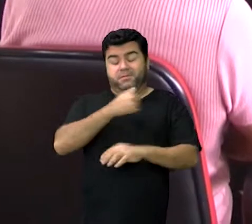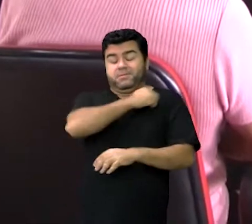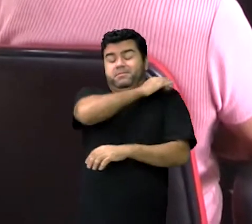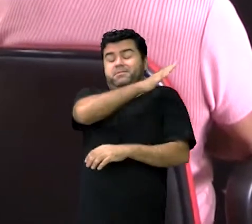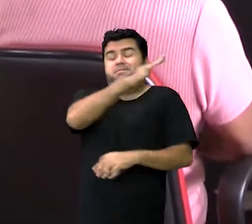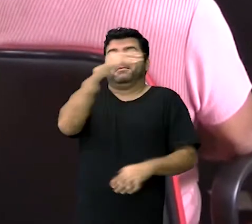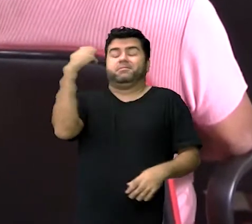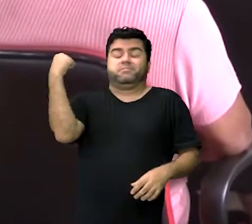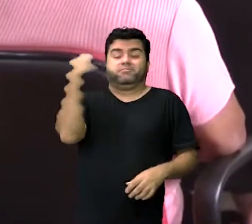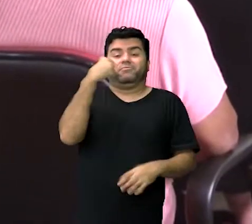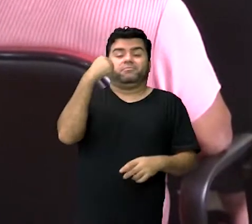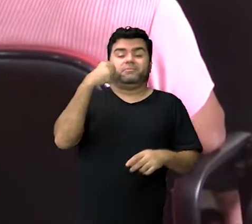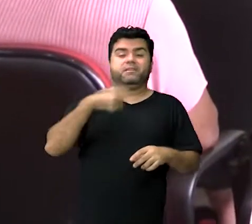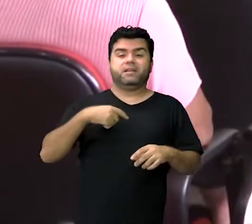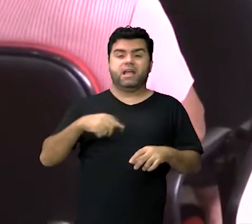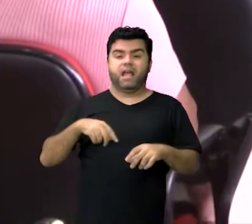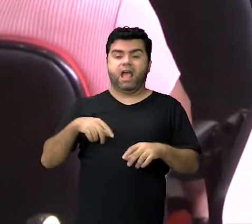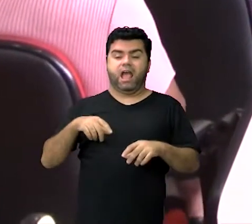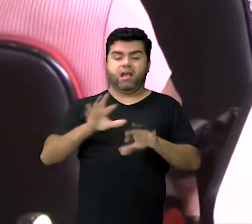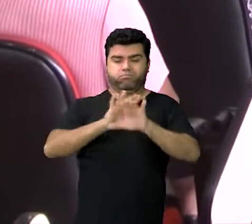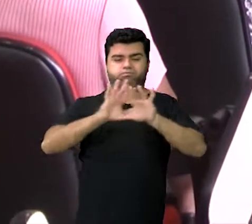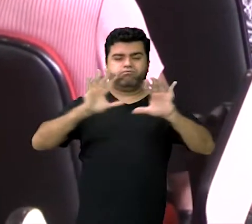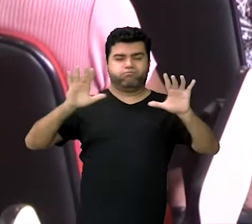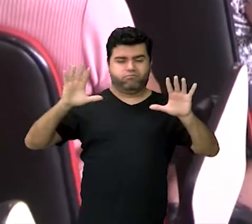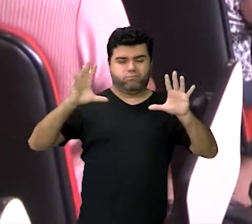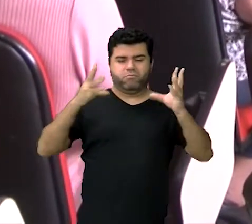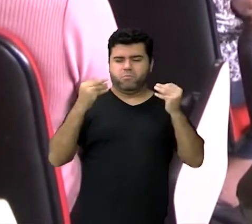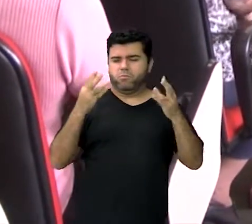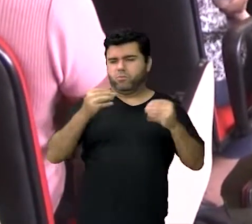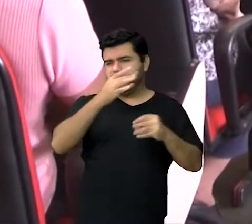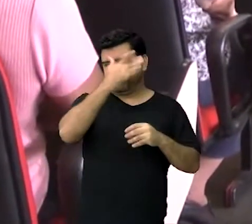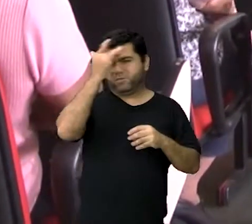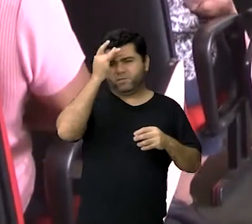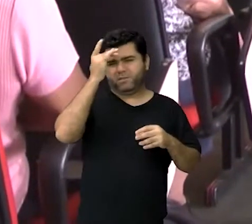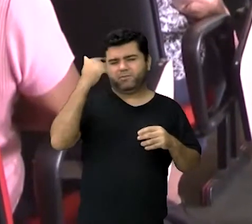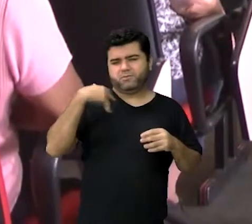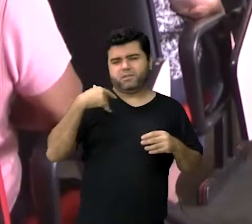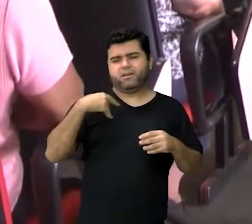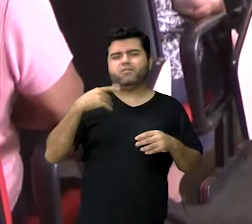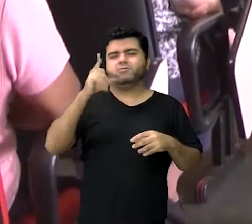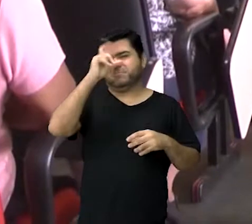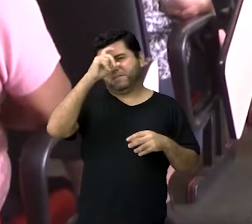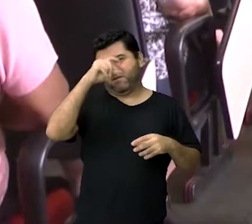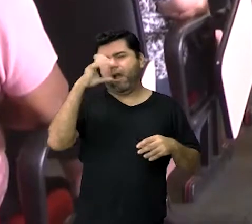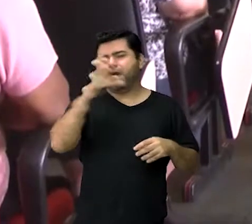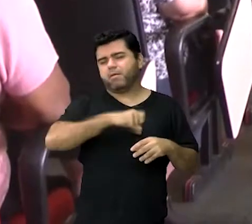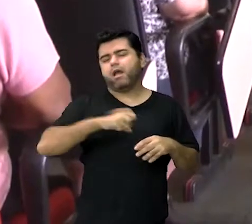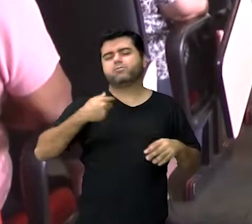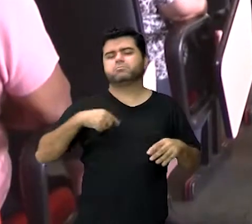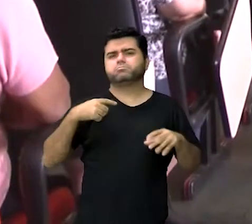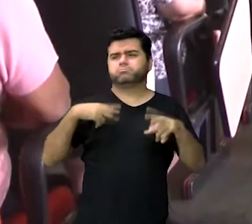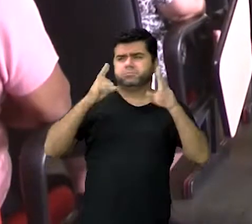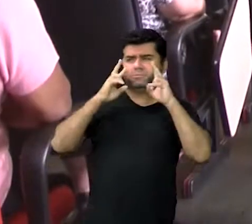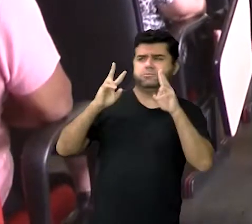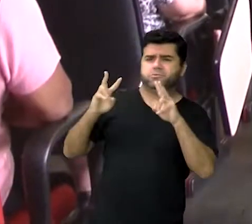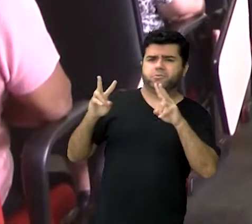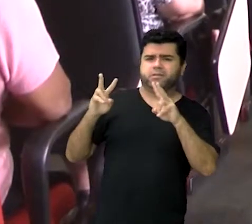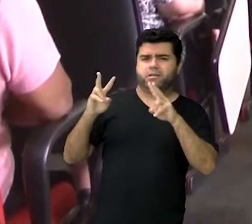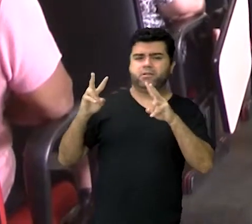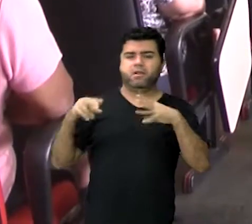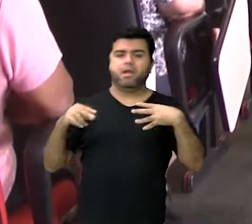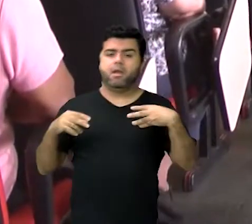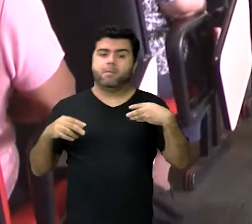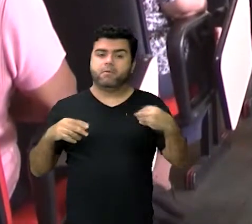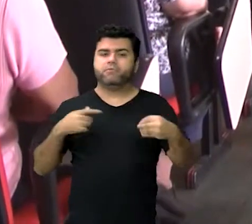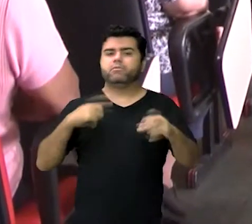estava lá toda a recepção cheia, porque vocês sabem como que é o hospital, né? De emergência, lotada, todo mundo olhando. O meu filho já começou